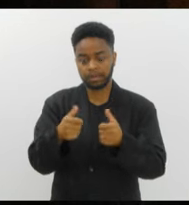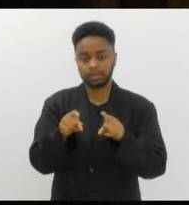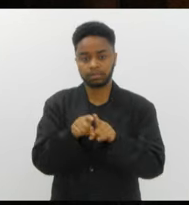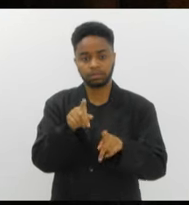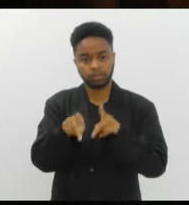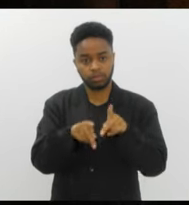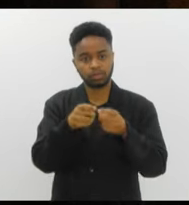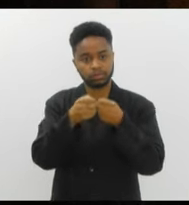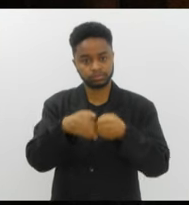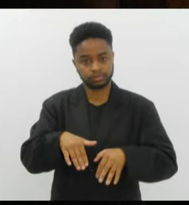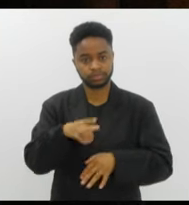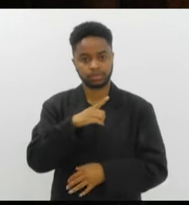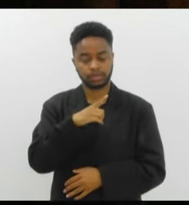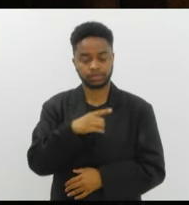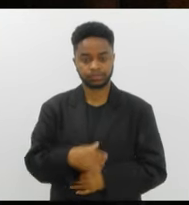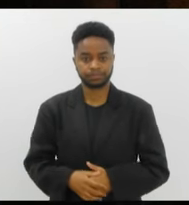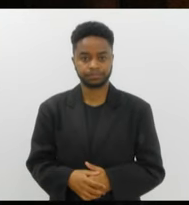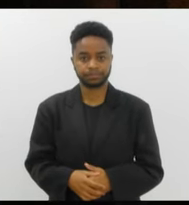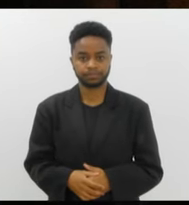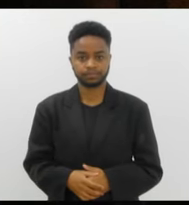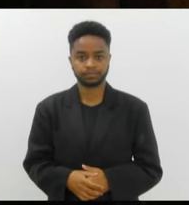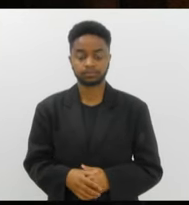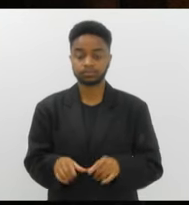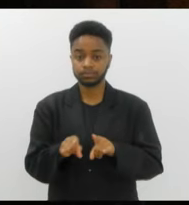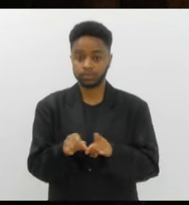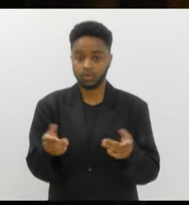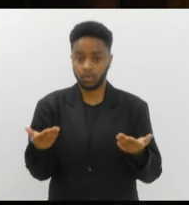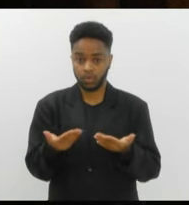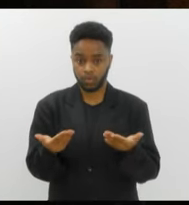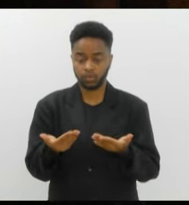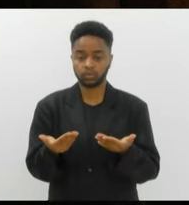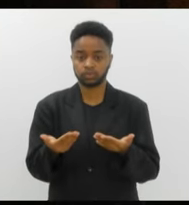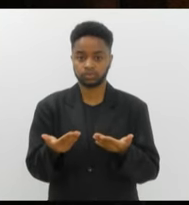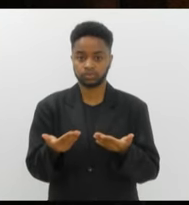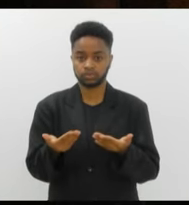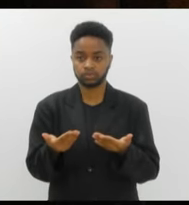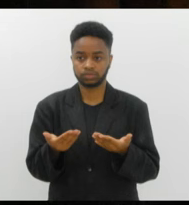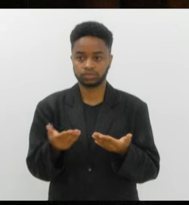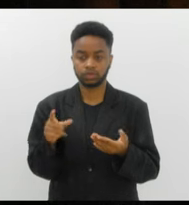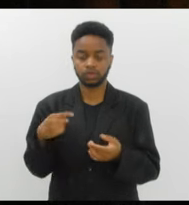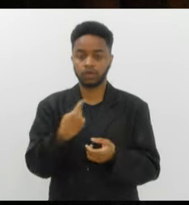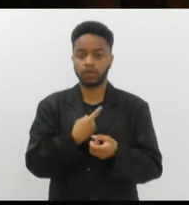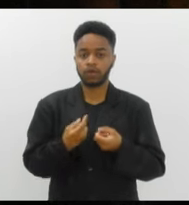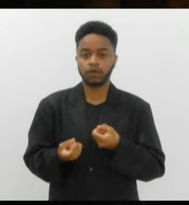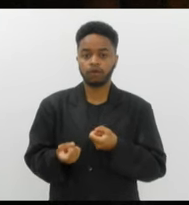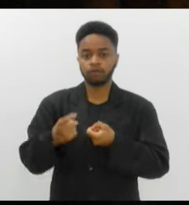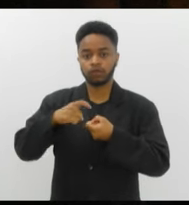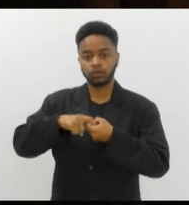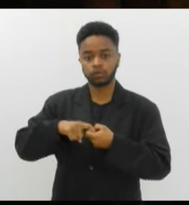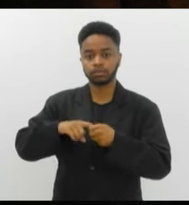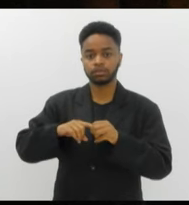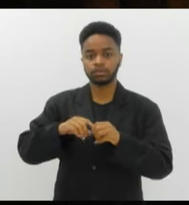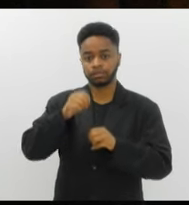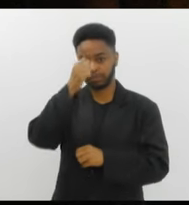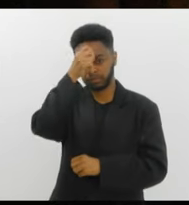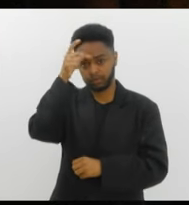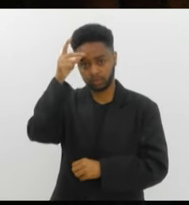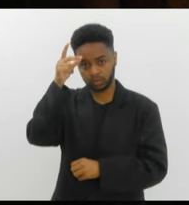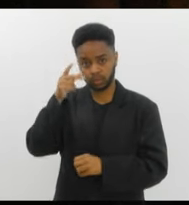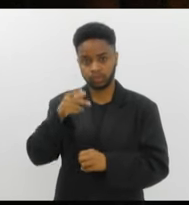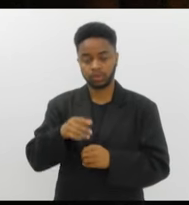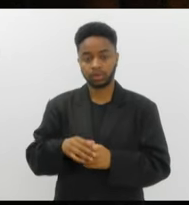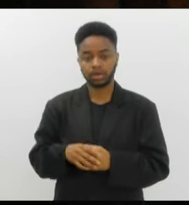população. E hoje, depois da gente, né, voltar à prefeitura, atendendo justamente a